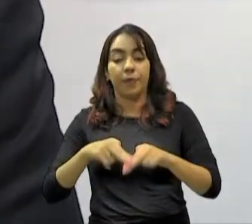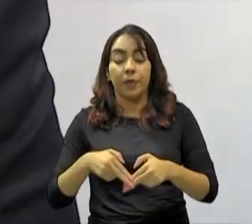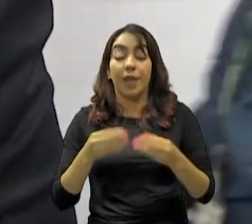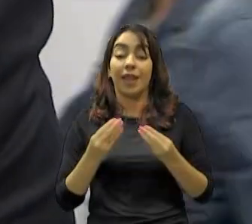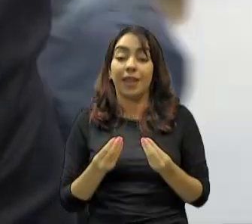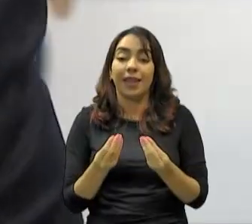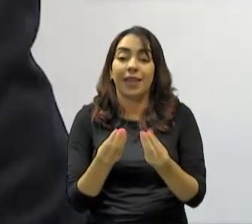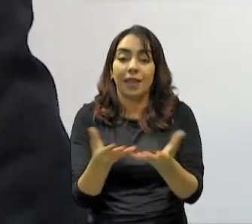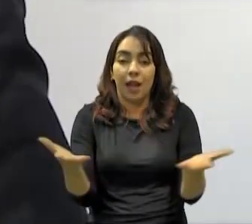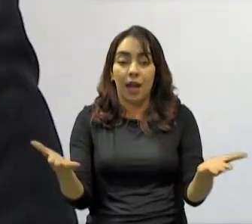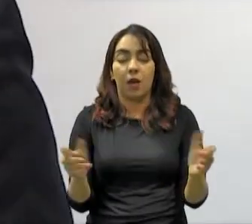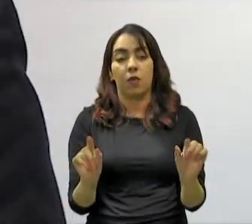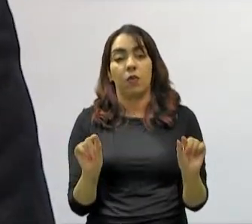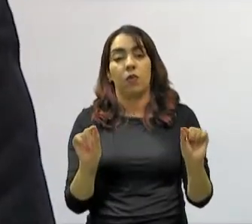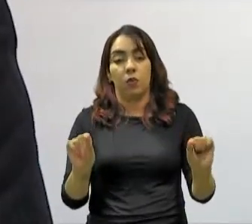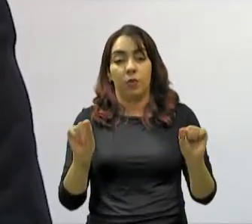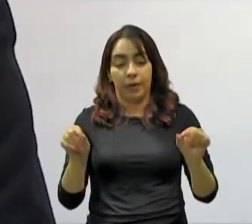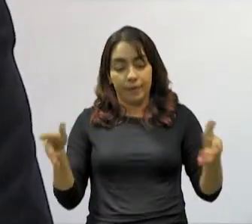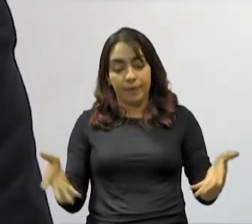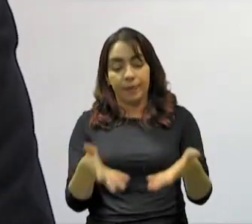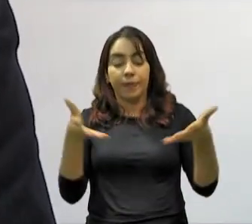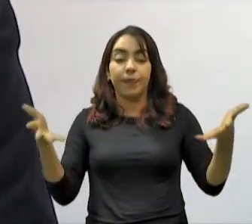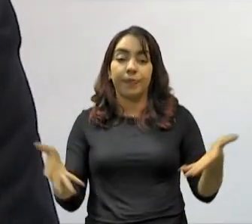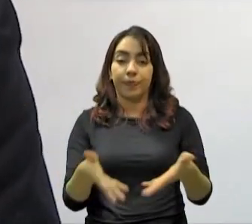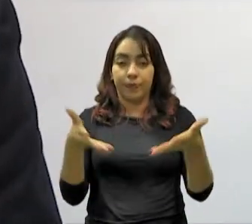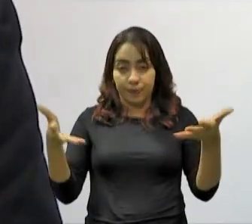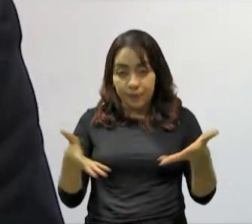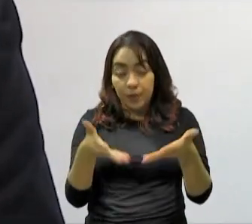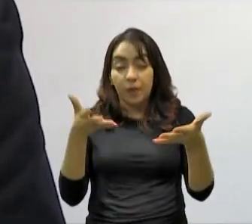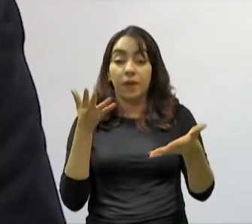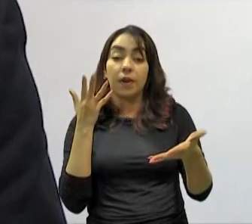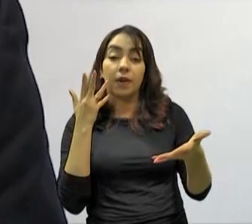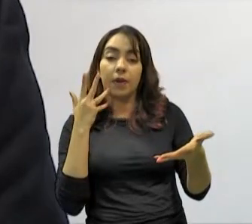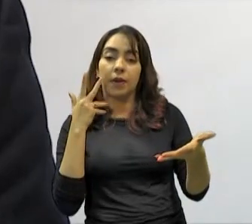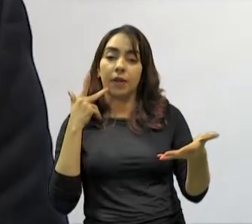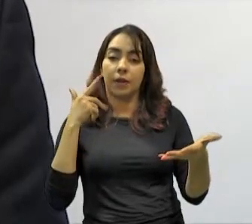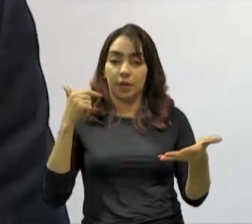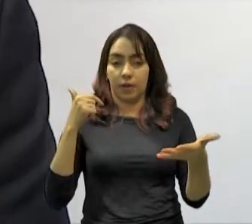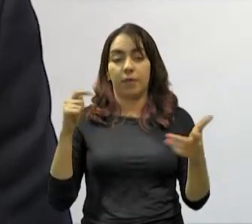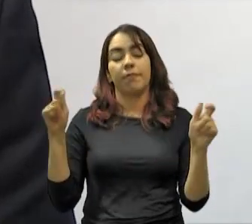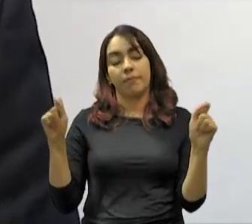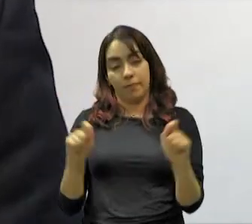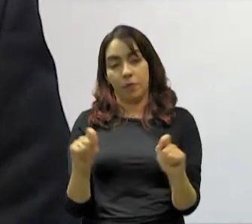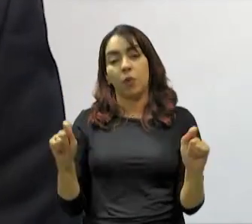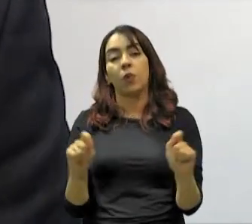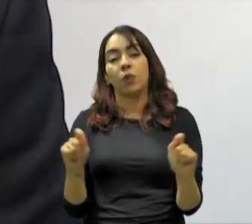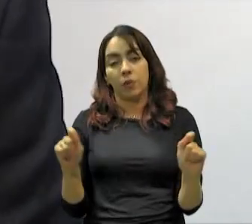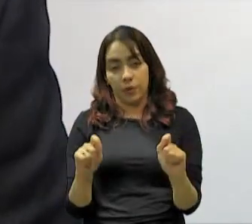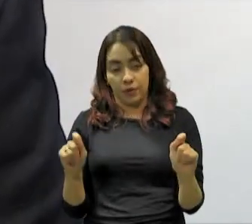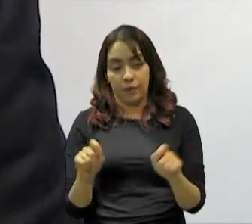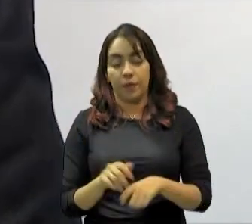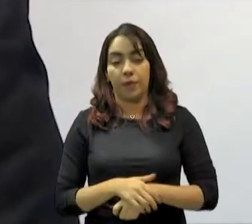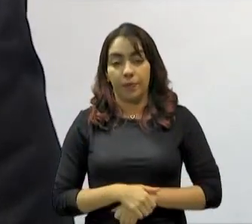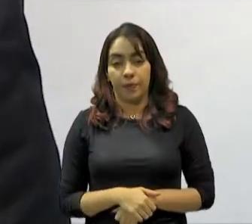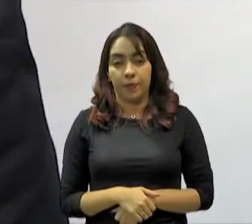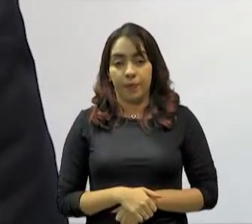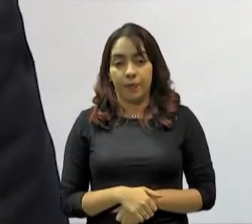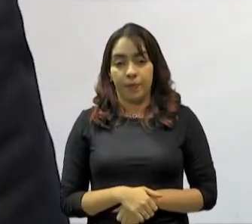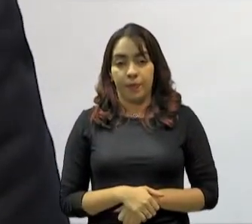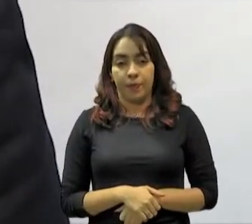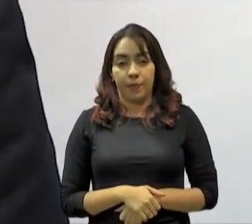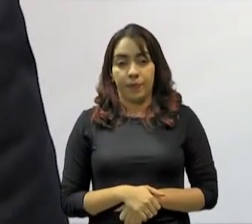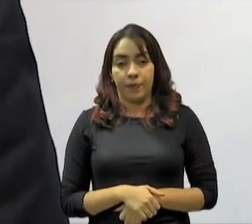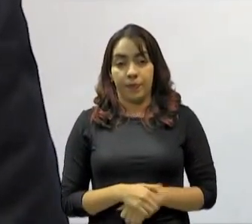que verdadeiramente a primeira infância ocorra no estado do Ceará de uma forma integrada, de uma forma sistêmica e